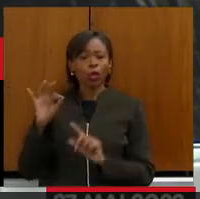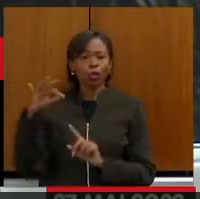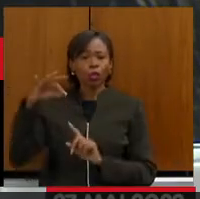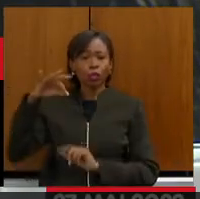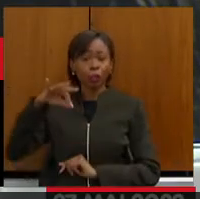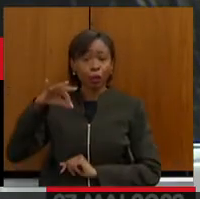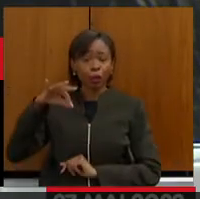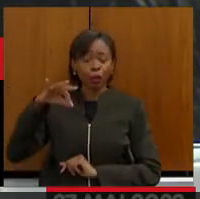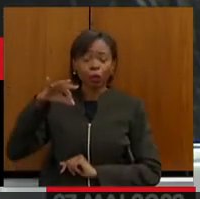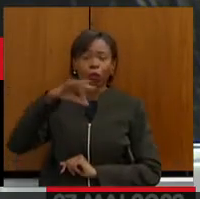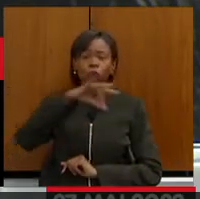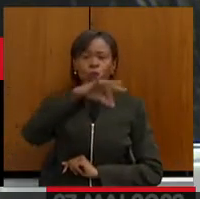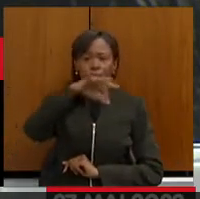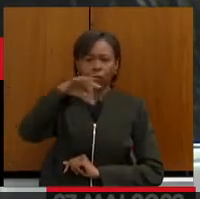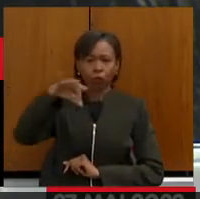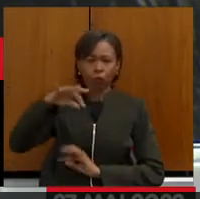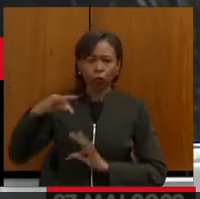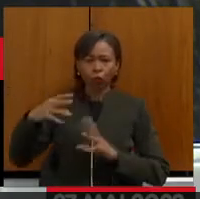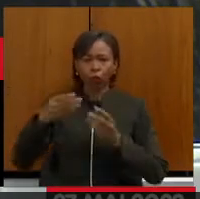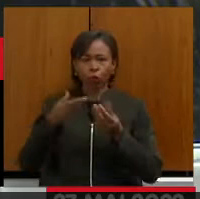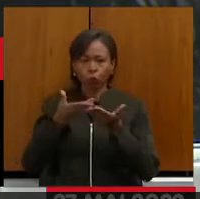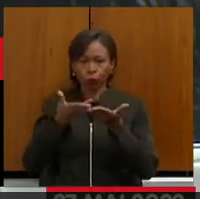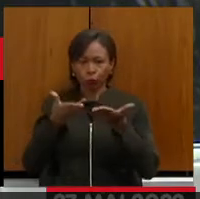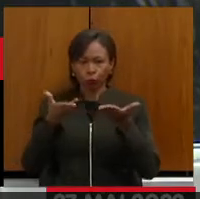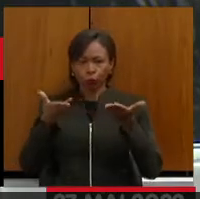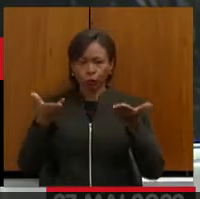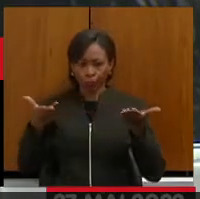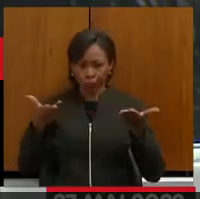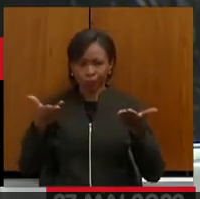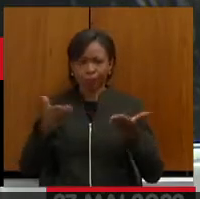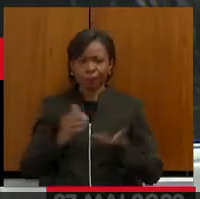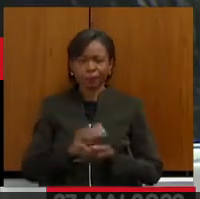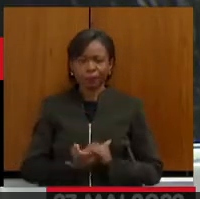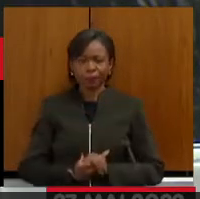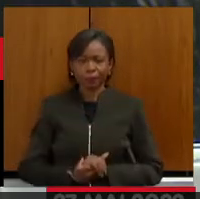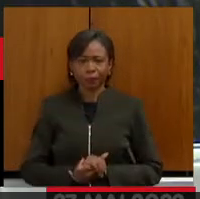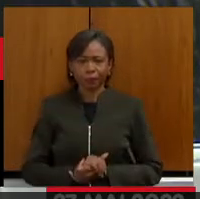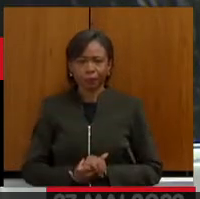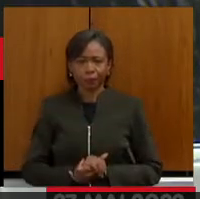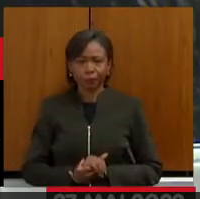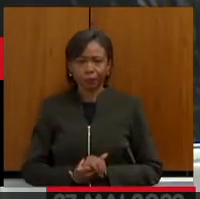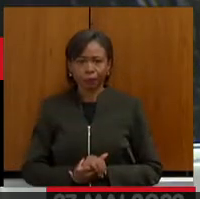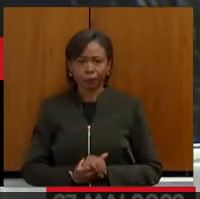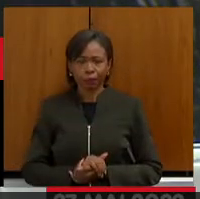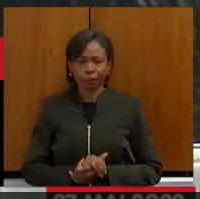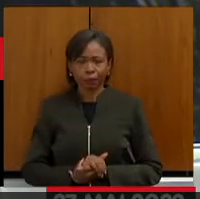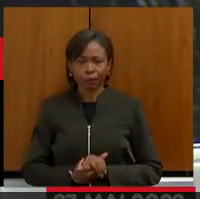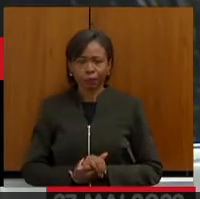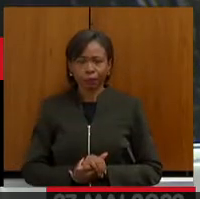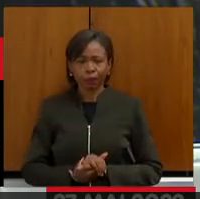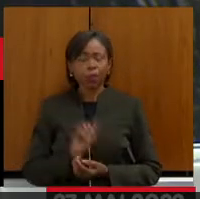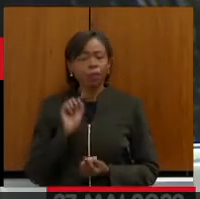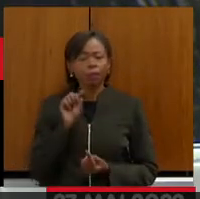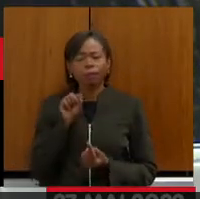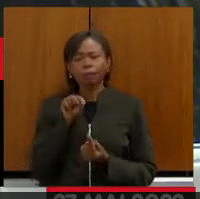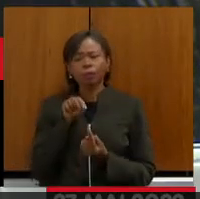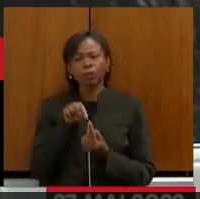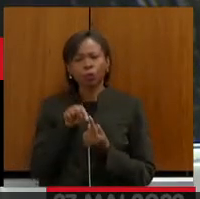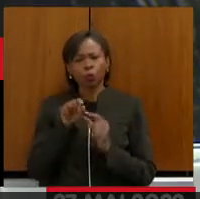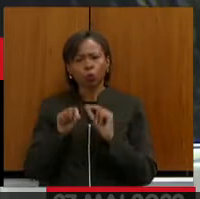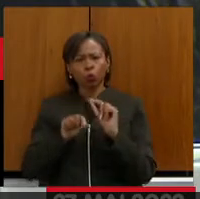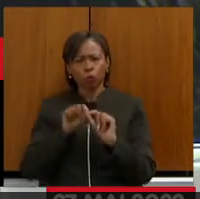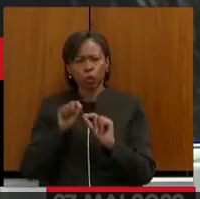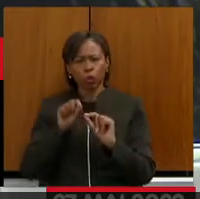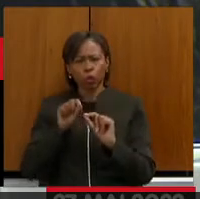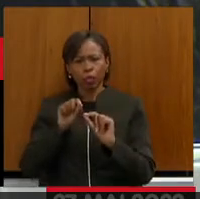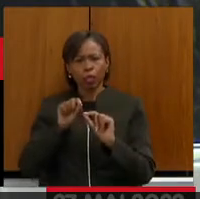e sempre essa saudação e ouro bar é também para resgatar ao que nos foi tirado eu